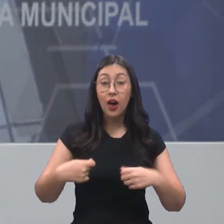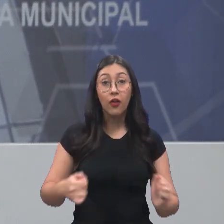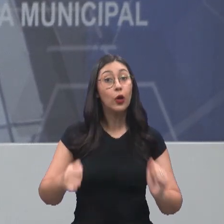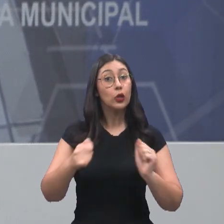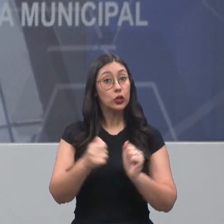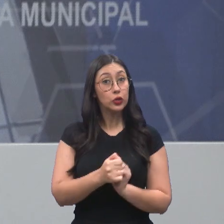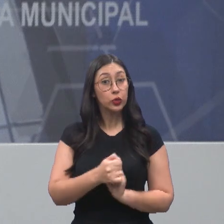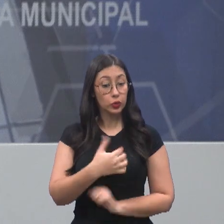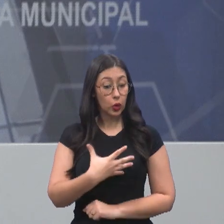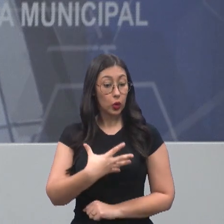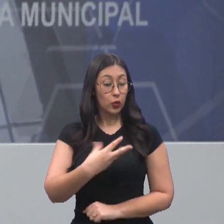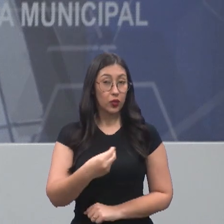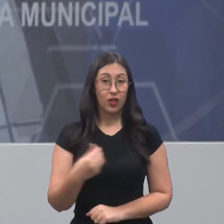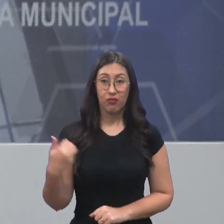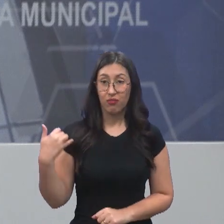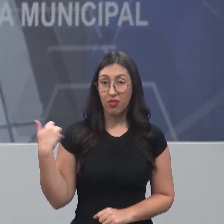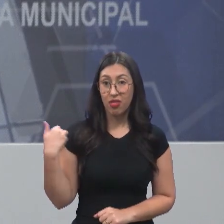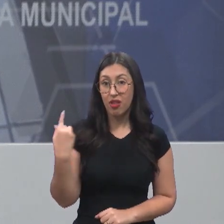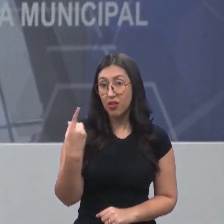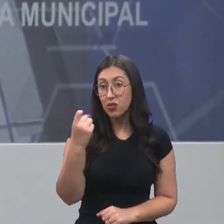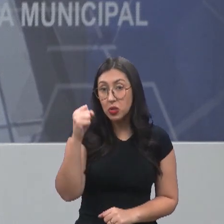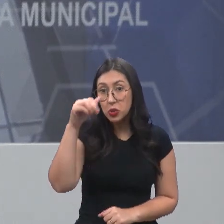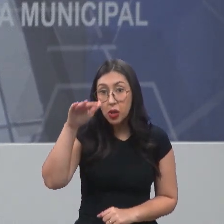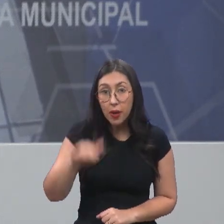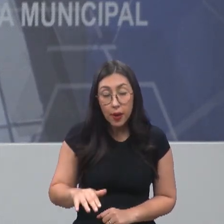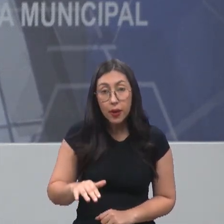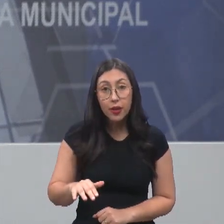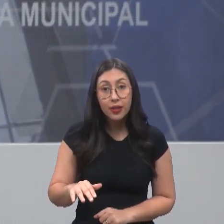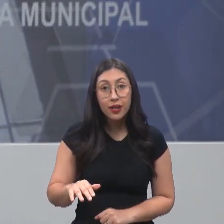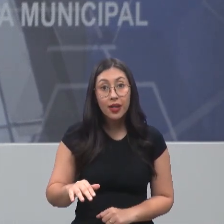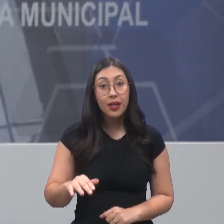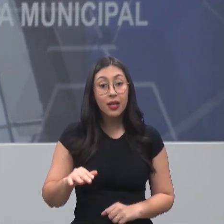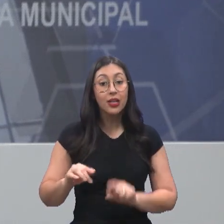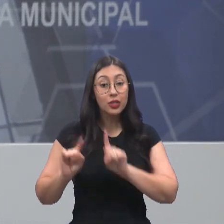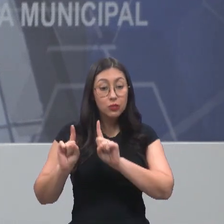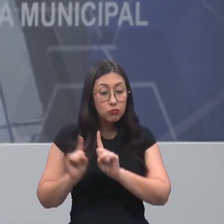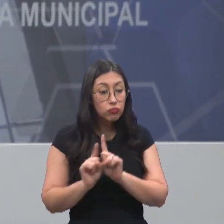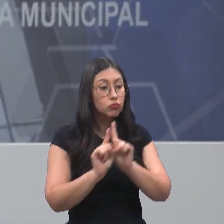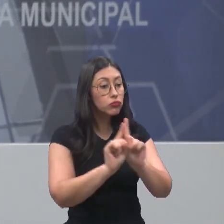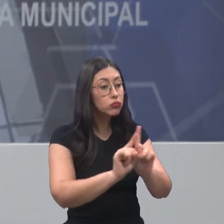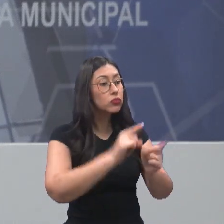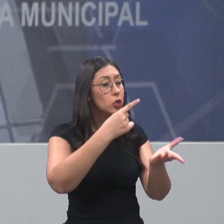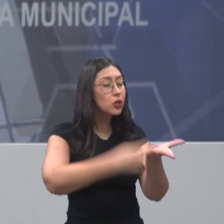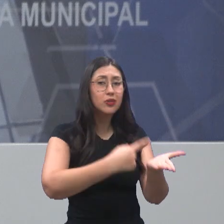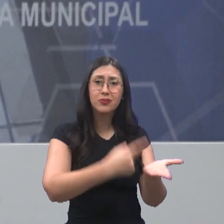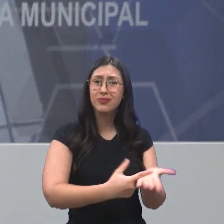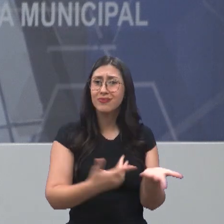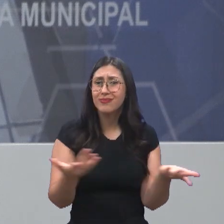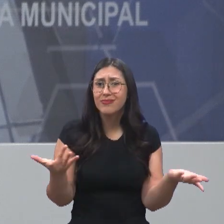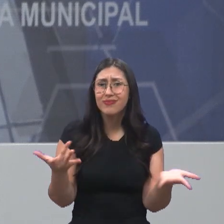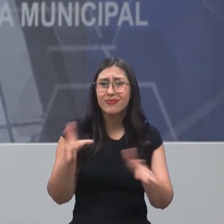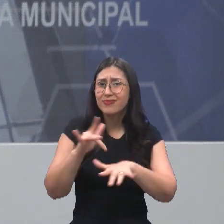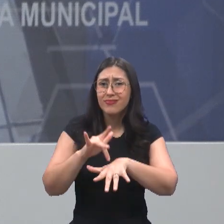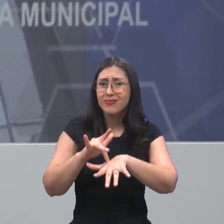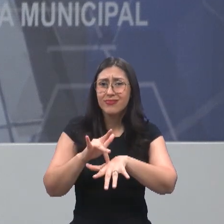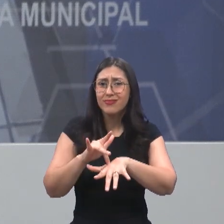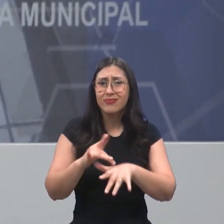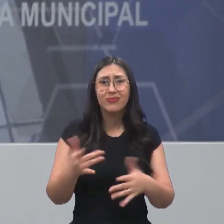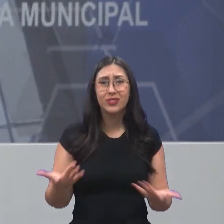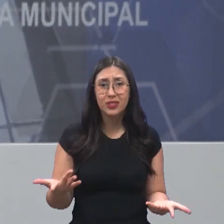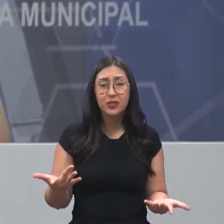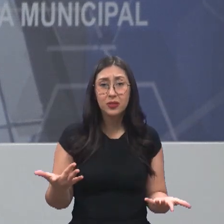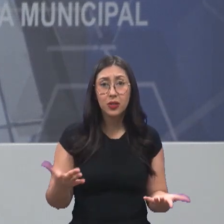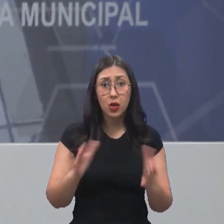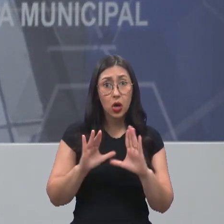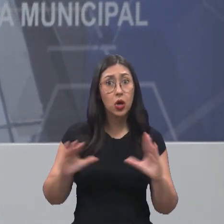filhos menores de idade para agendar a consulta. Olha que absurdo. Eu acho que a Comissão de